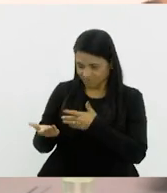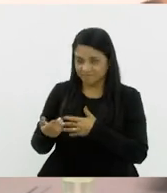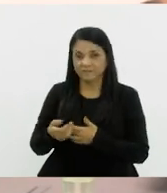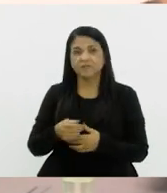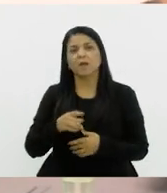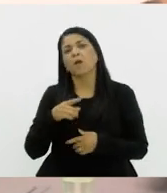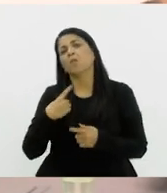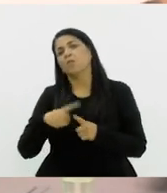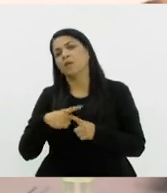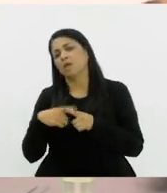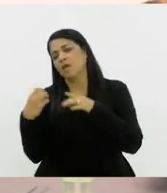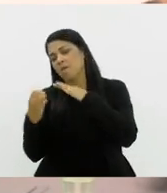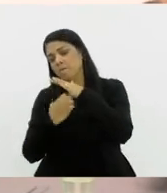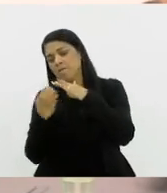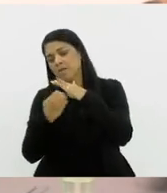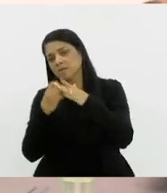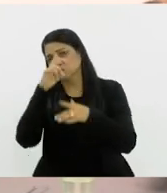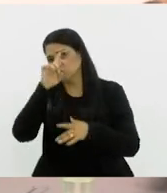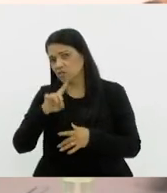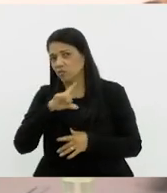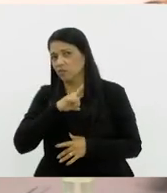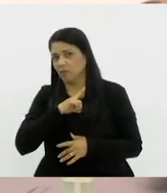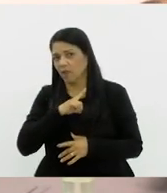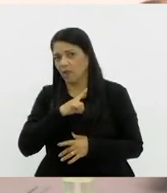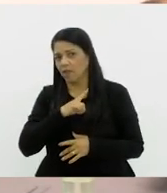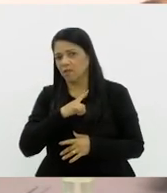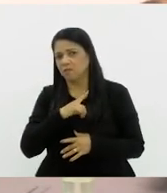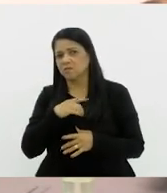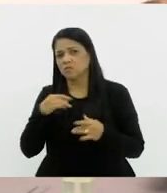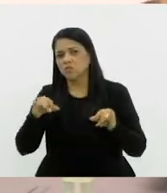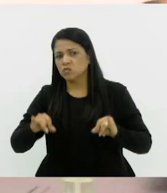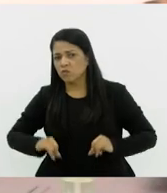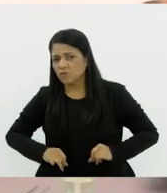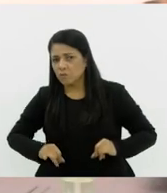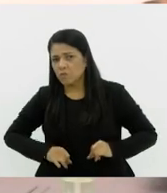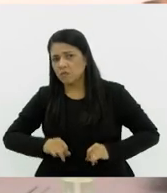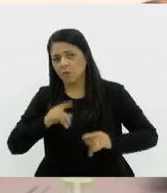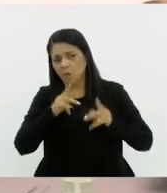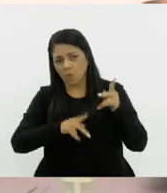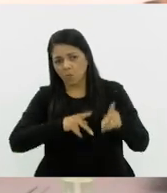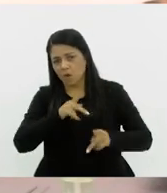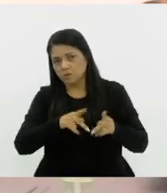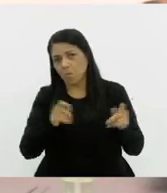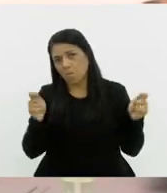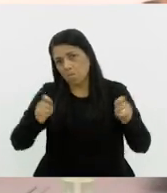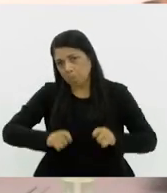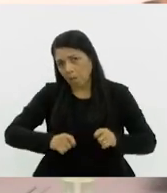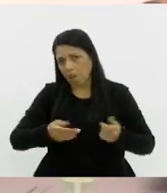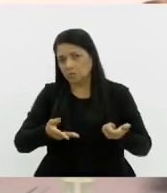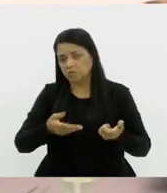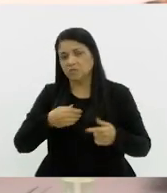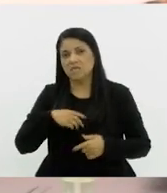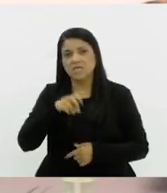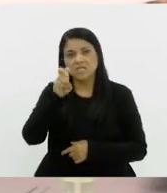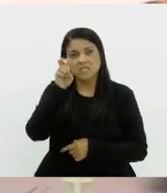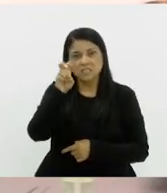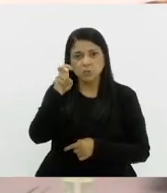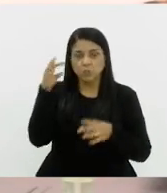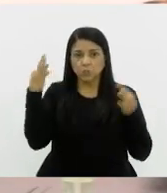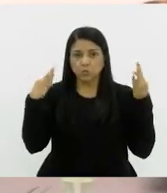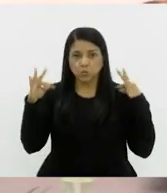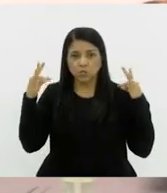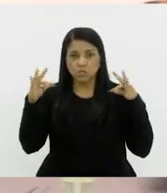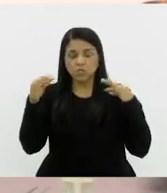Por que que eles podem causar tanto sofrimento à população? A cada 5 turistas que querem ver o Cristo